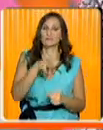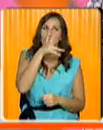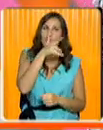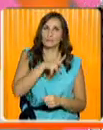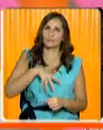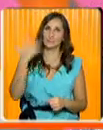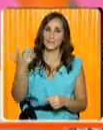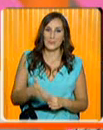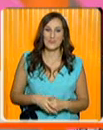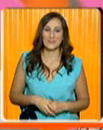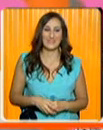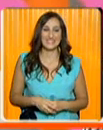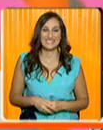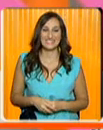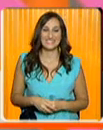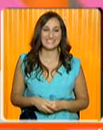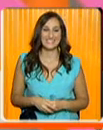cimento.